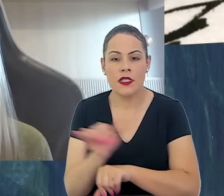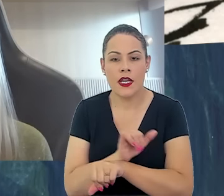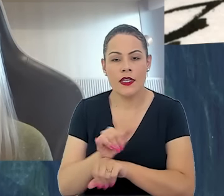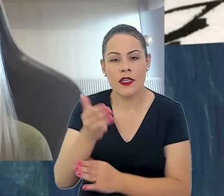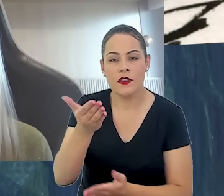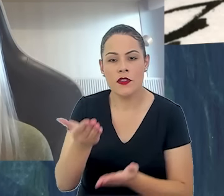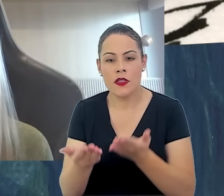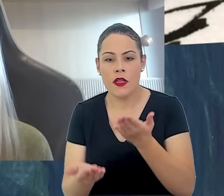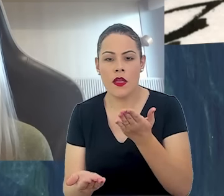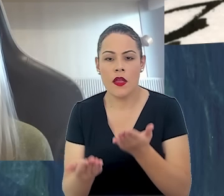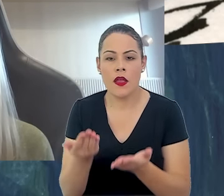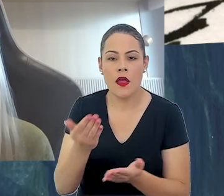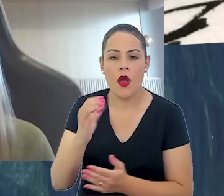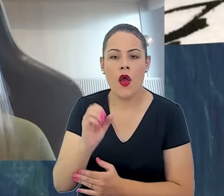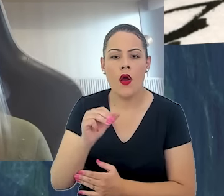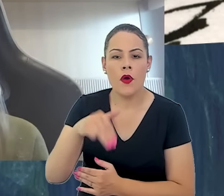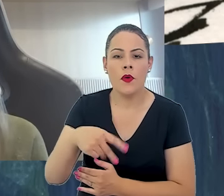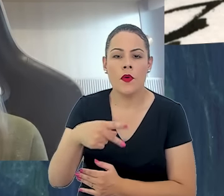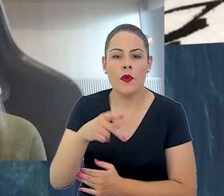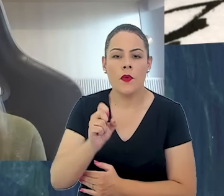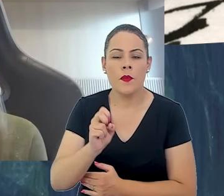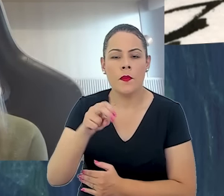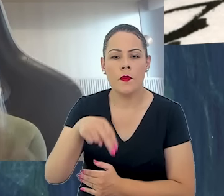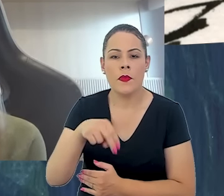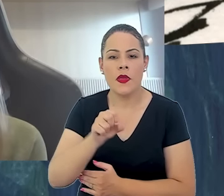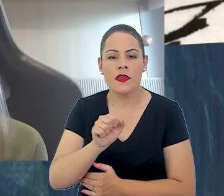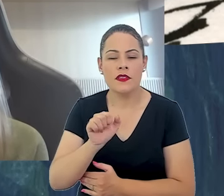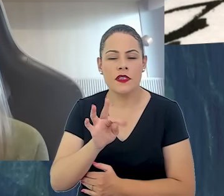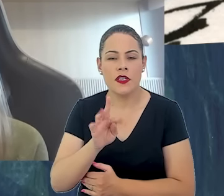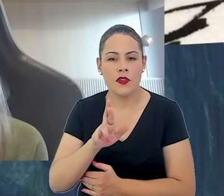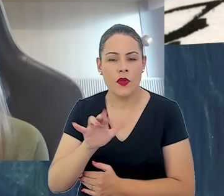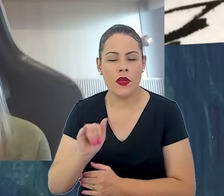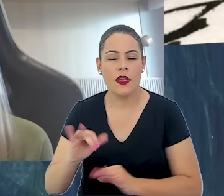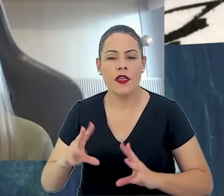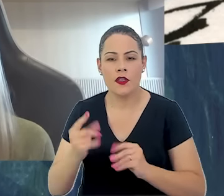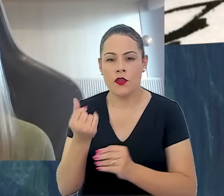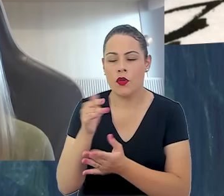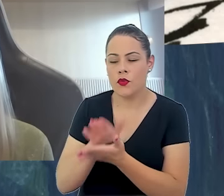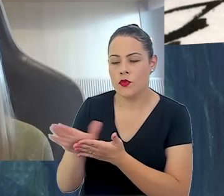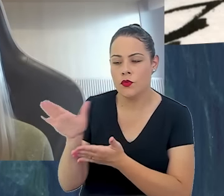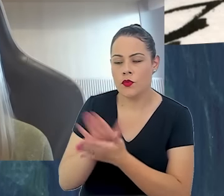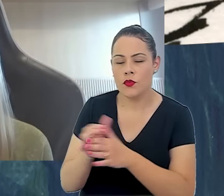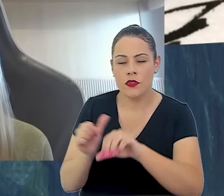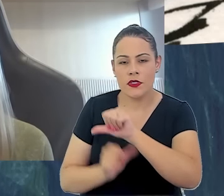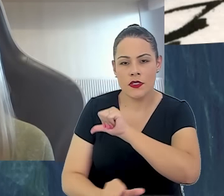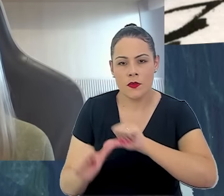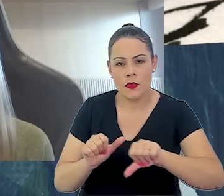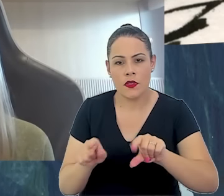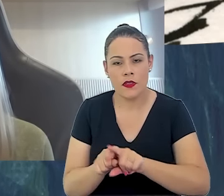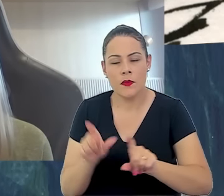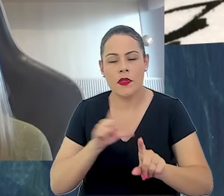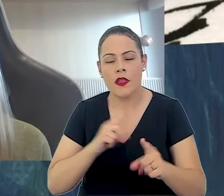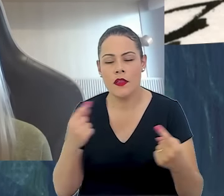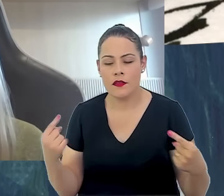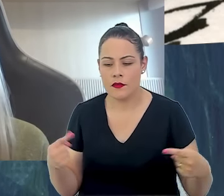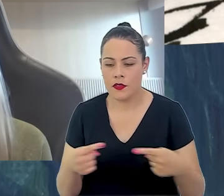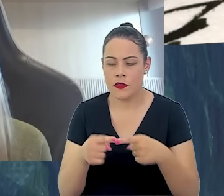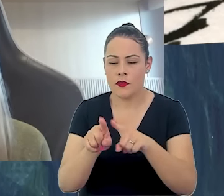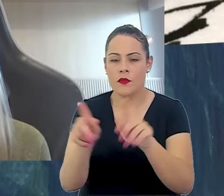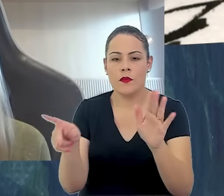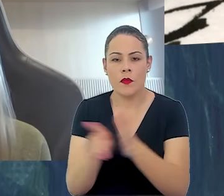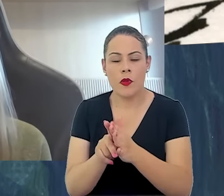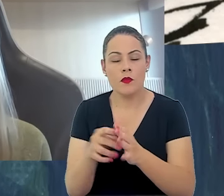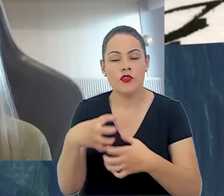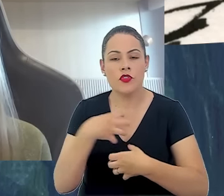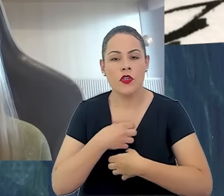que o custo dessa transição seja palatável, compatível com esse